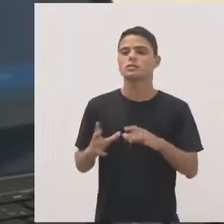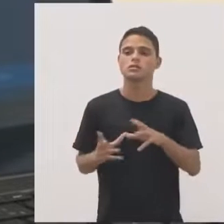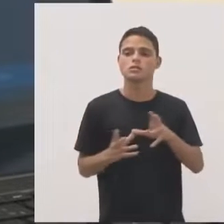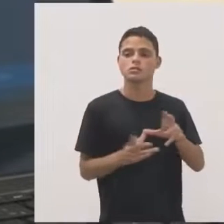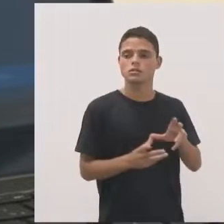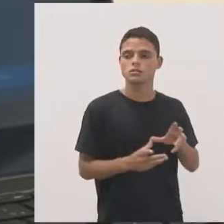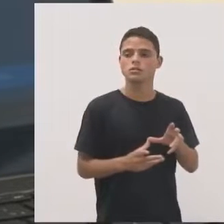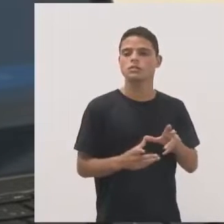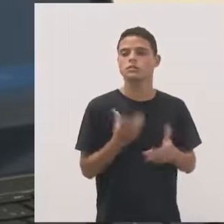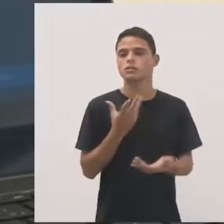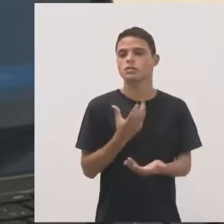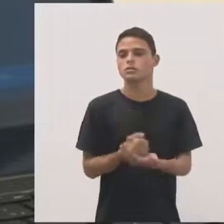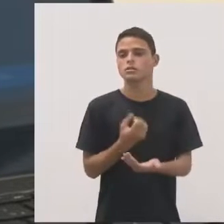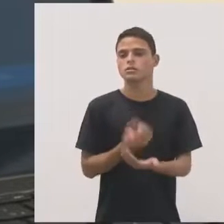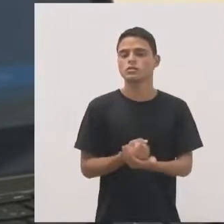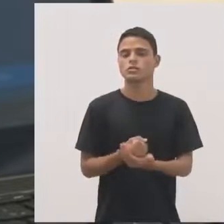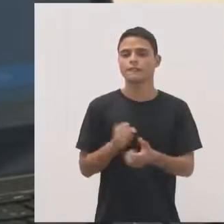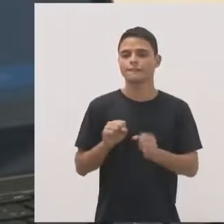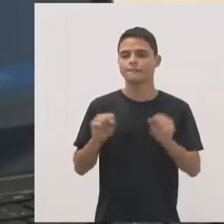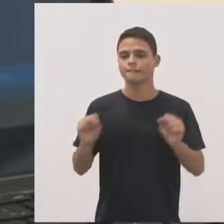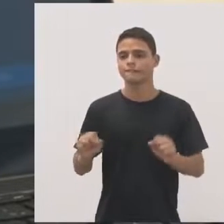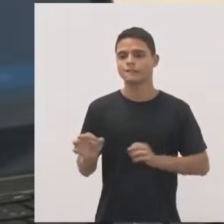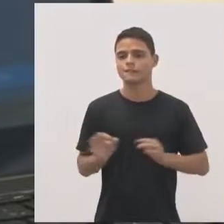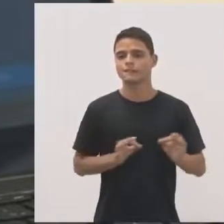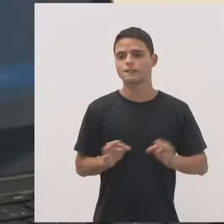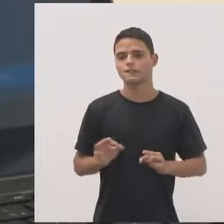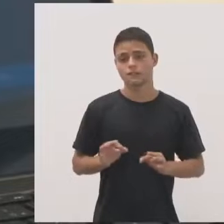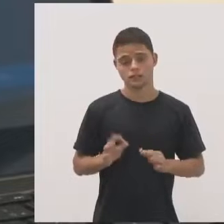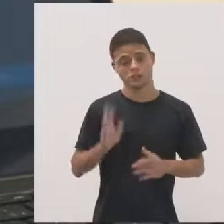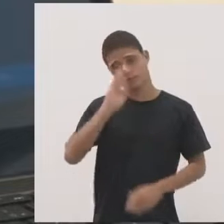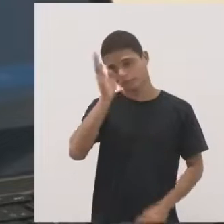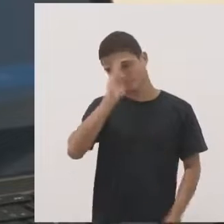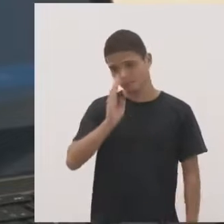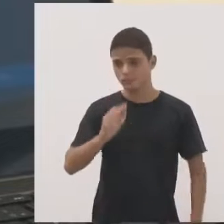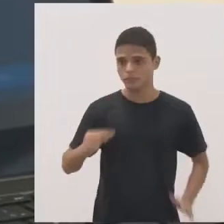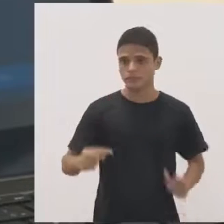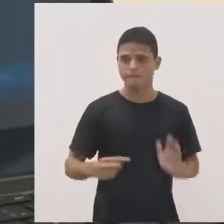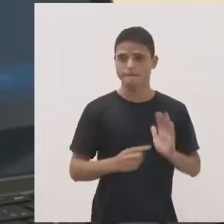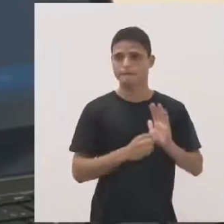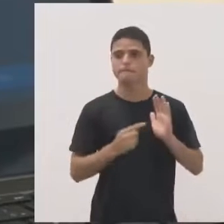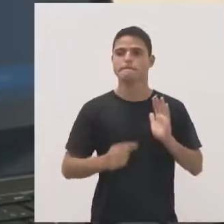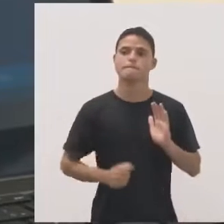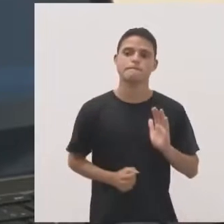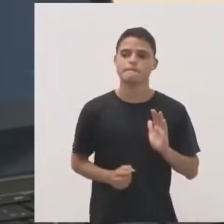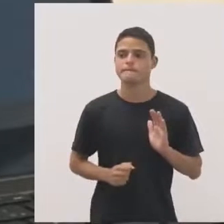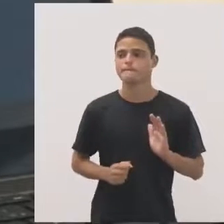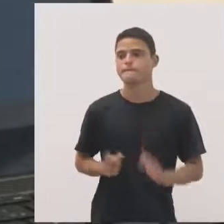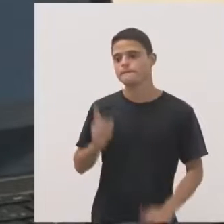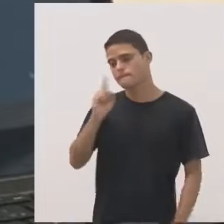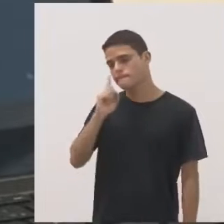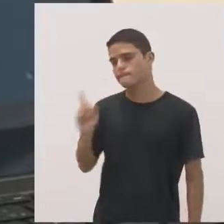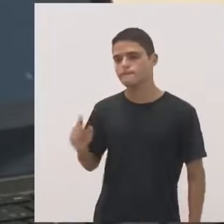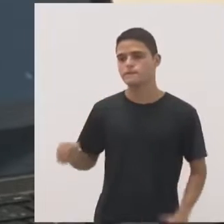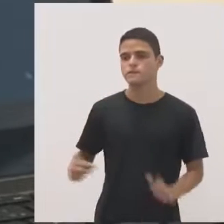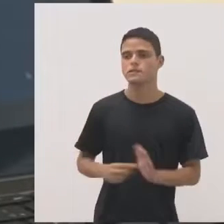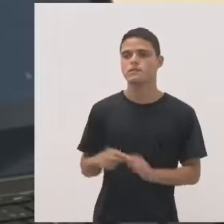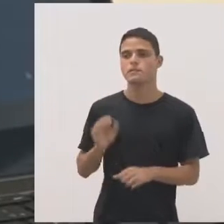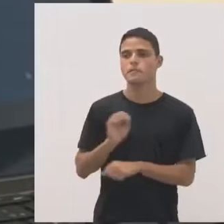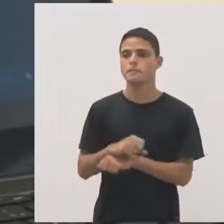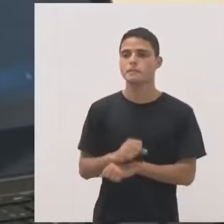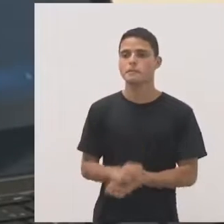instalando o seu sistema operacional. Então, o nosso é Brasil, então eu vou colocar Brasil e vou clicar em Sim.